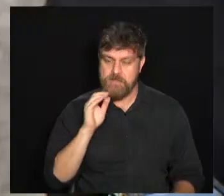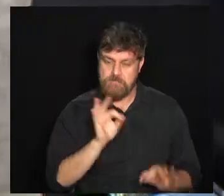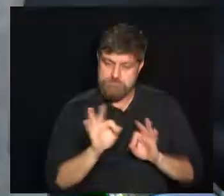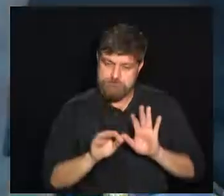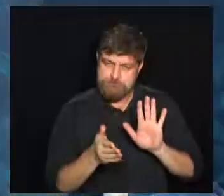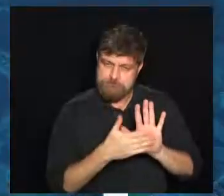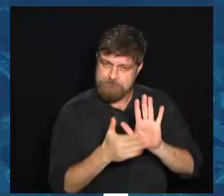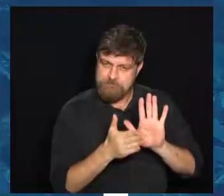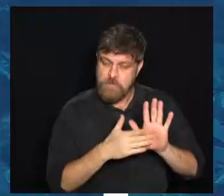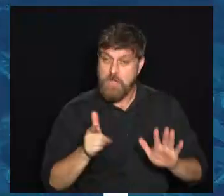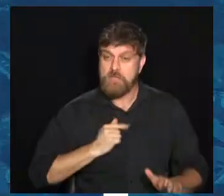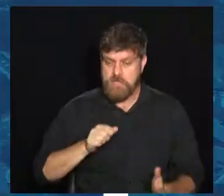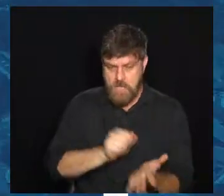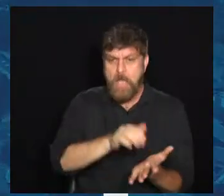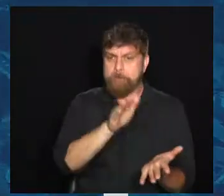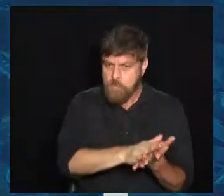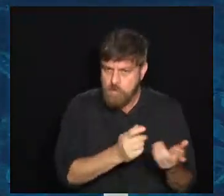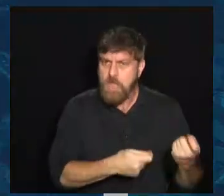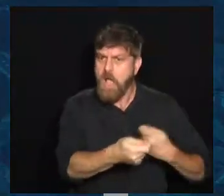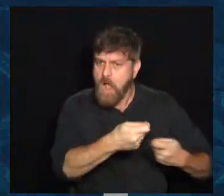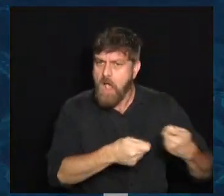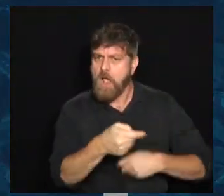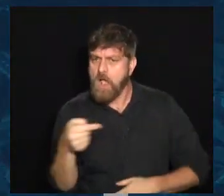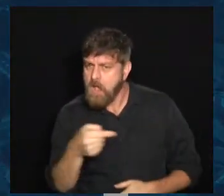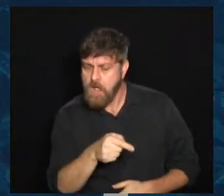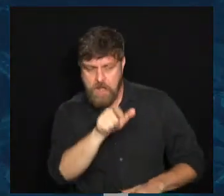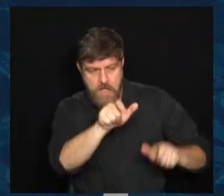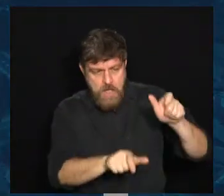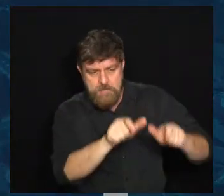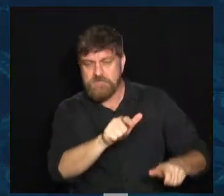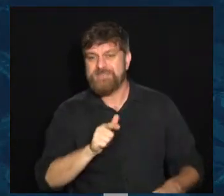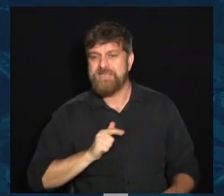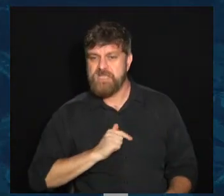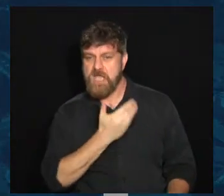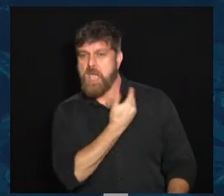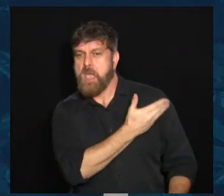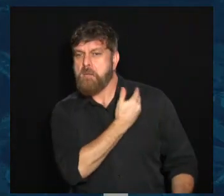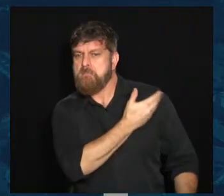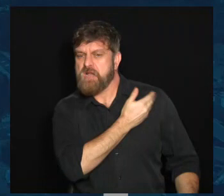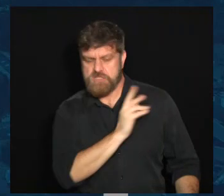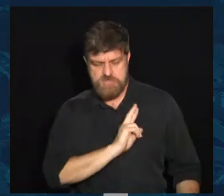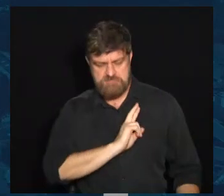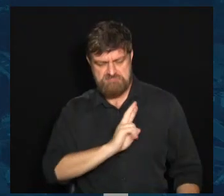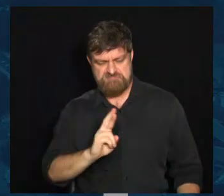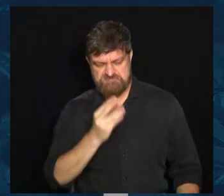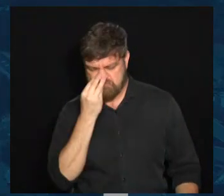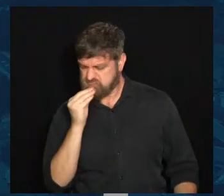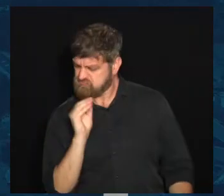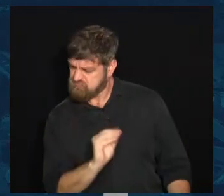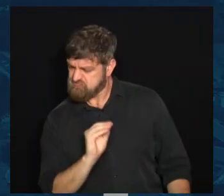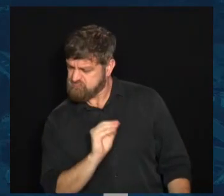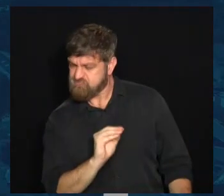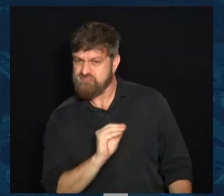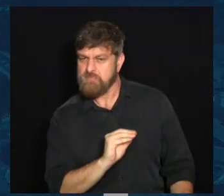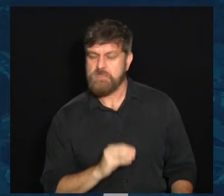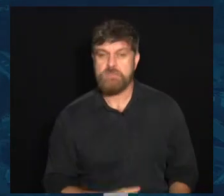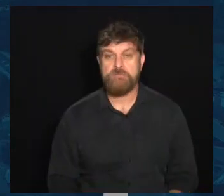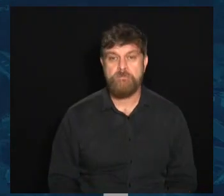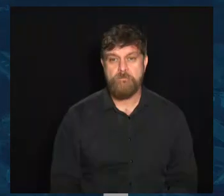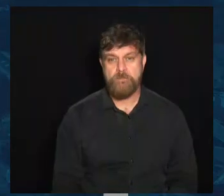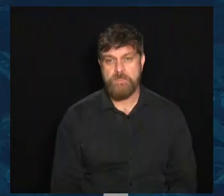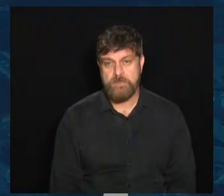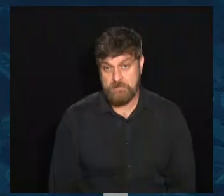proposta prevê penalidades administrativas a serem aplicadas pela prática de atos de discriminação por motivo